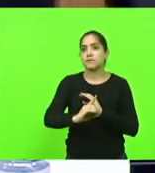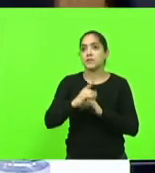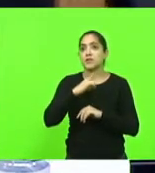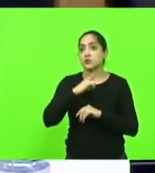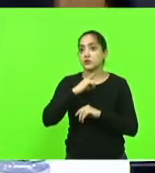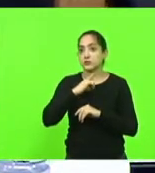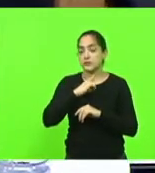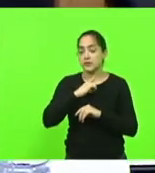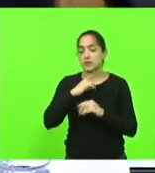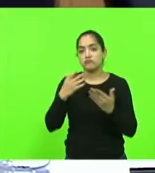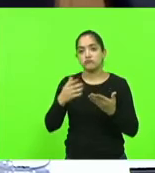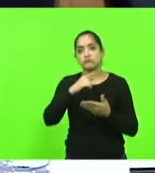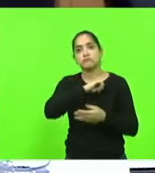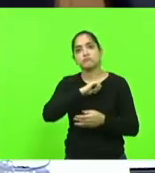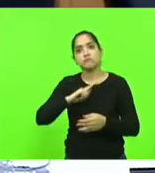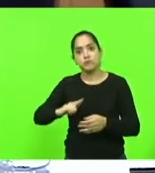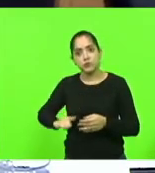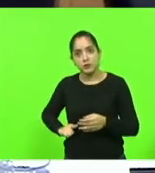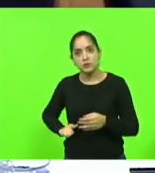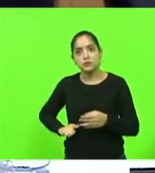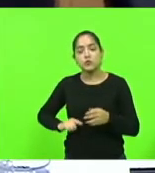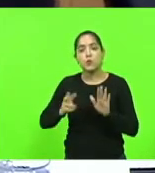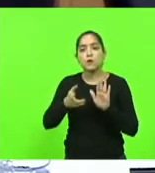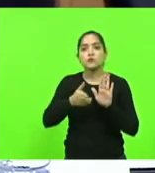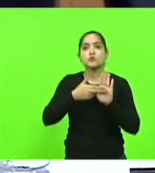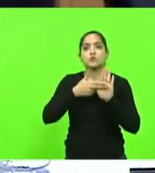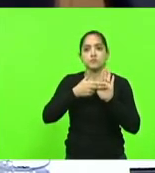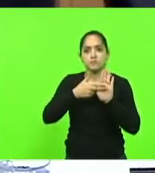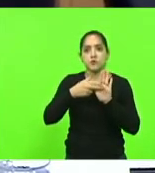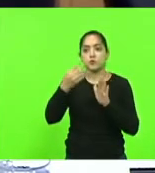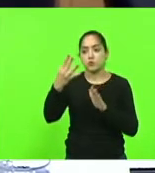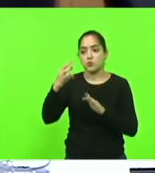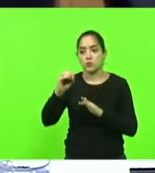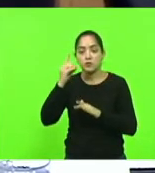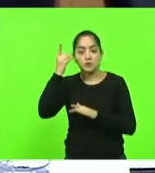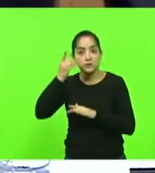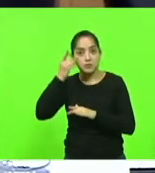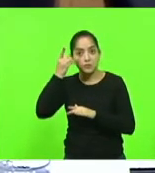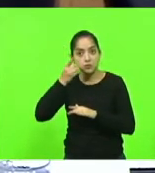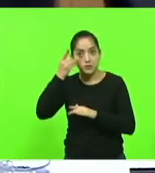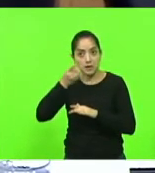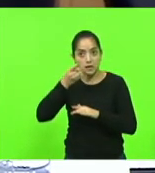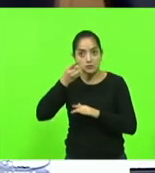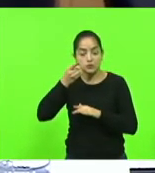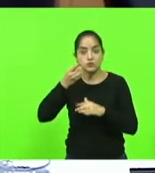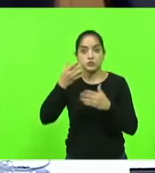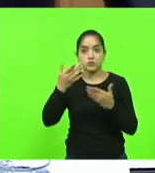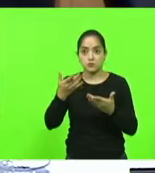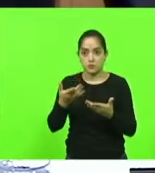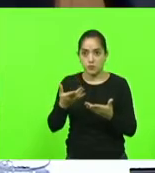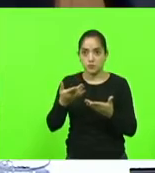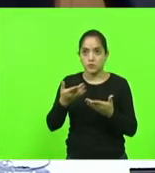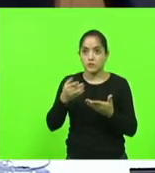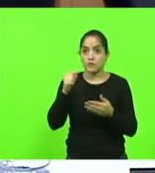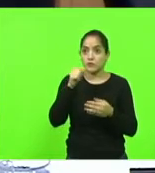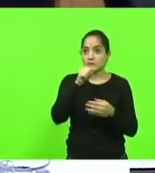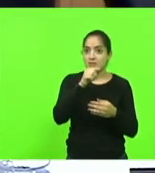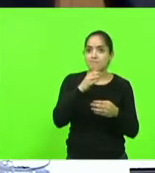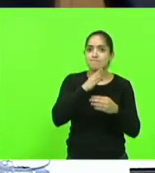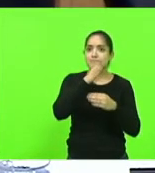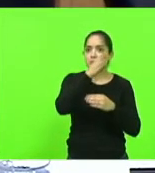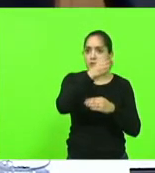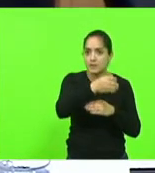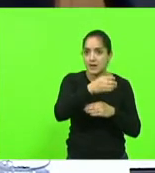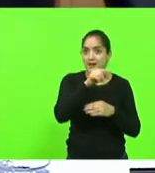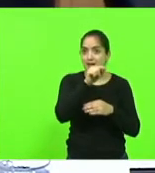governador do Estado disse, assumiu o compromisso com os 40 deputados, que quando fosse para a região do